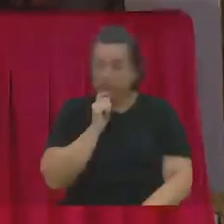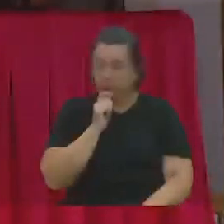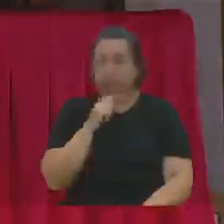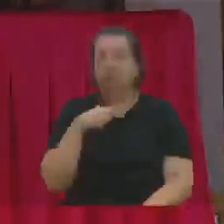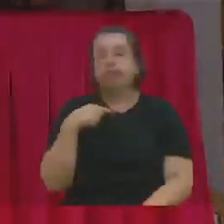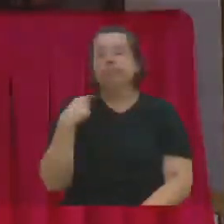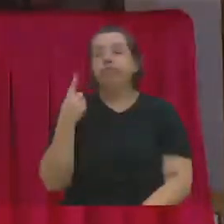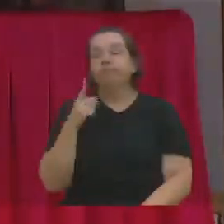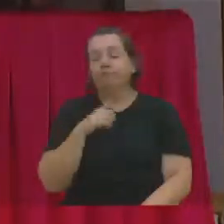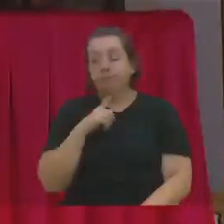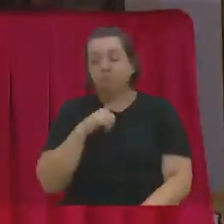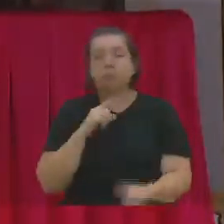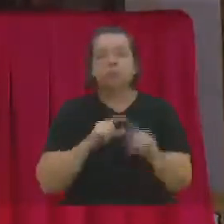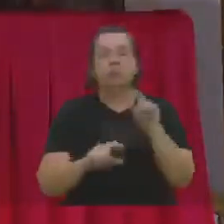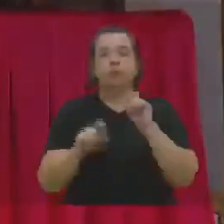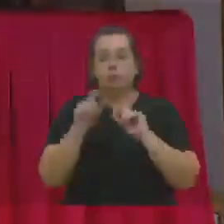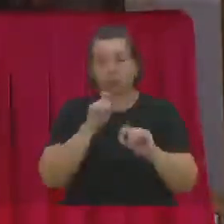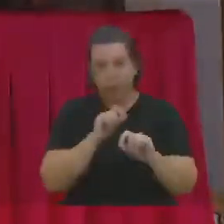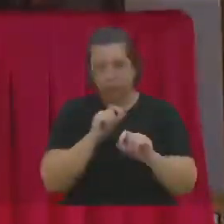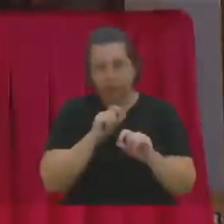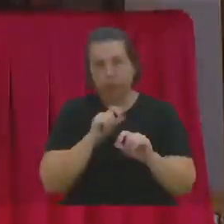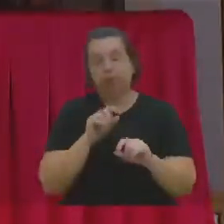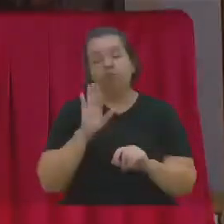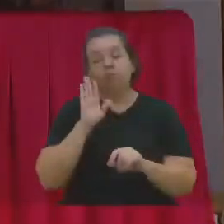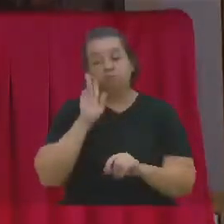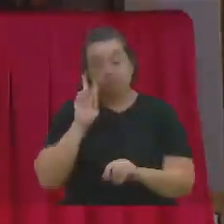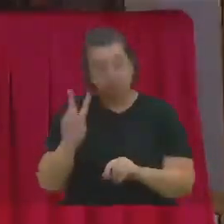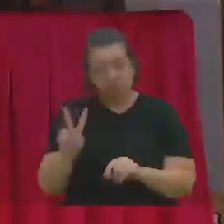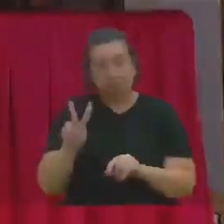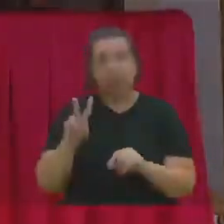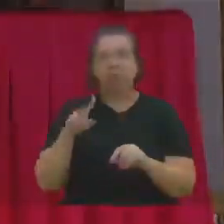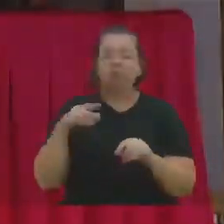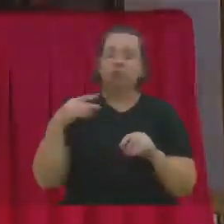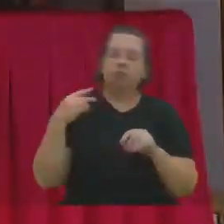a cena do martírio na cruz,